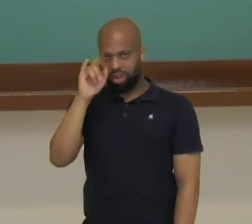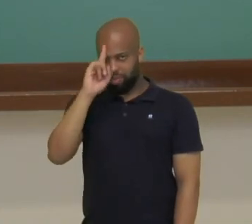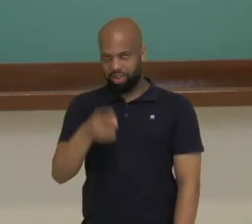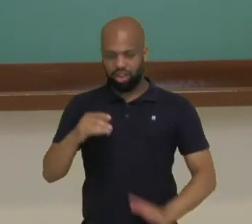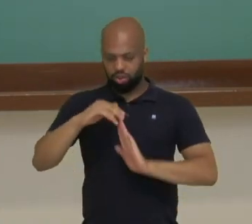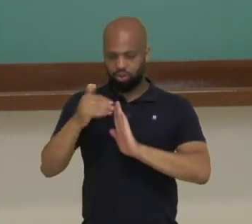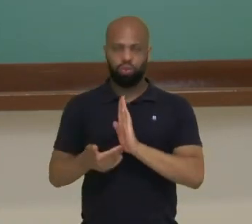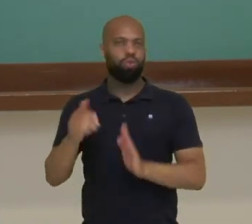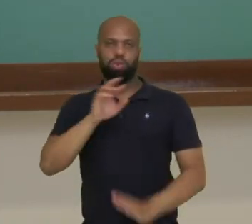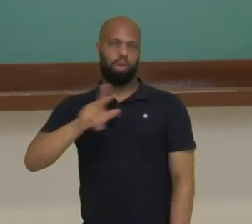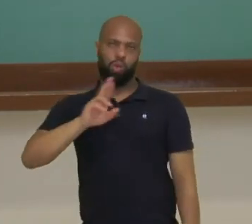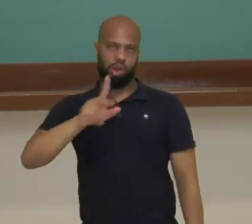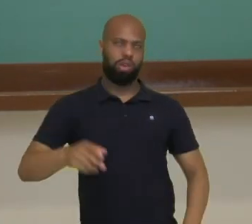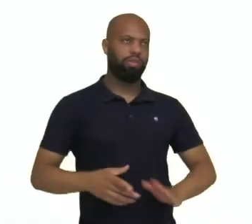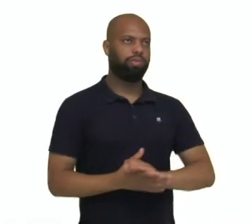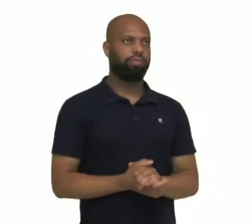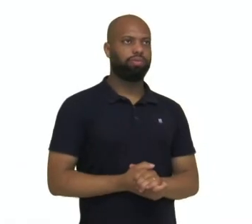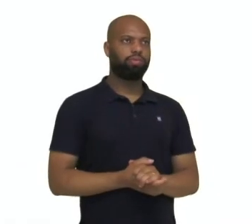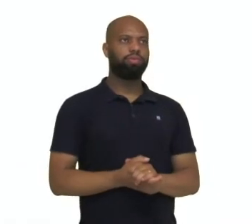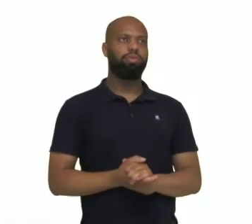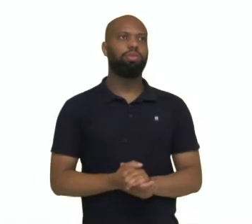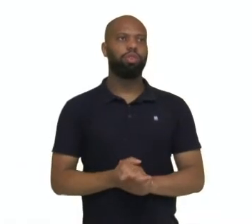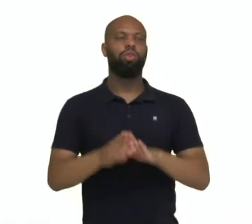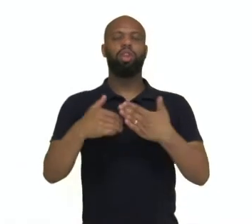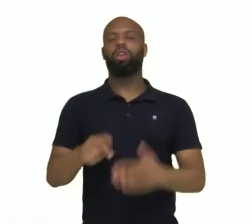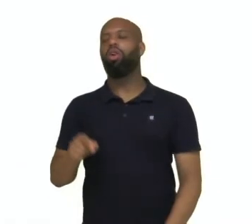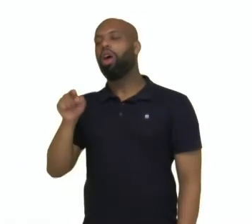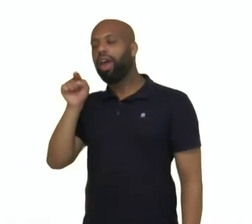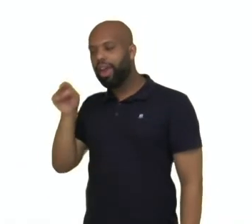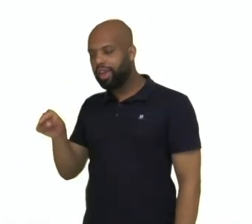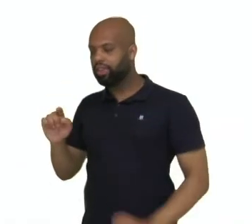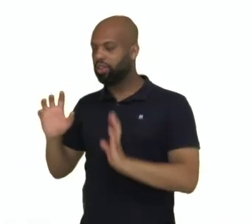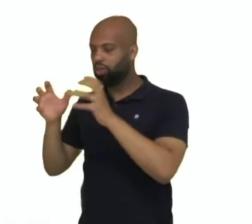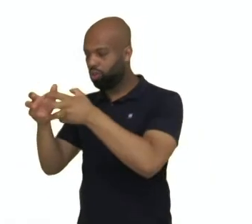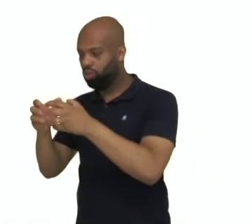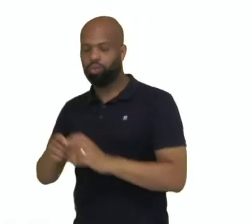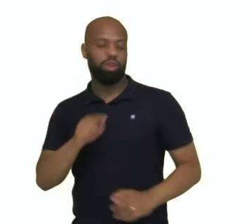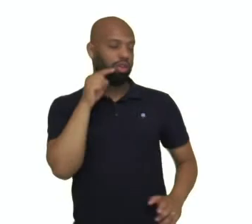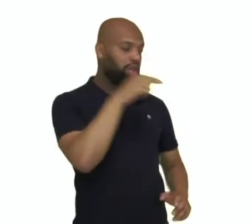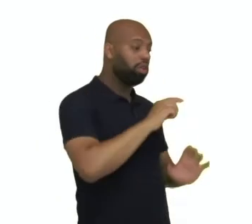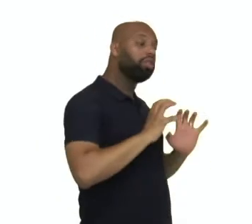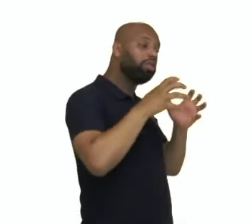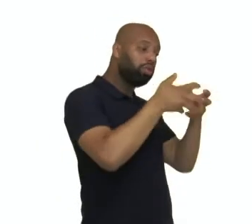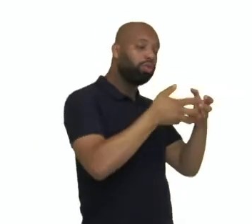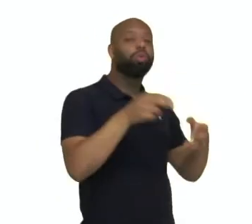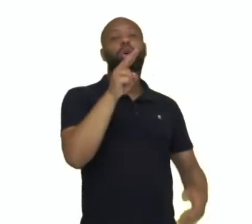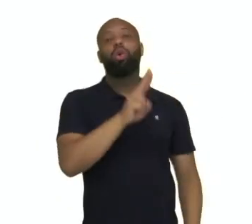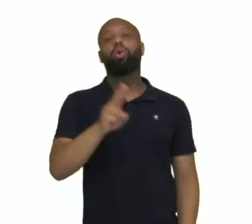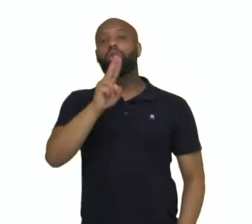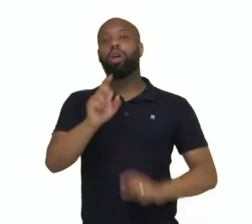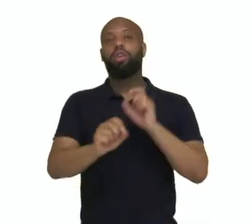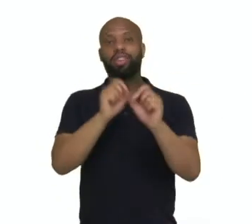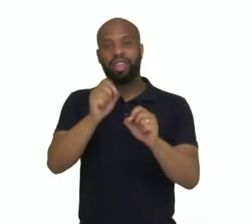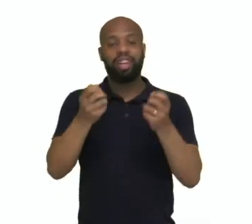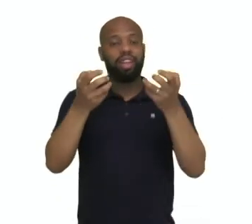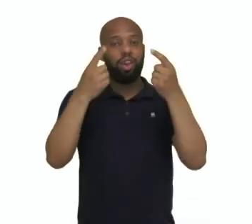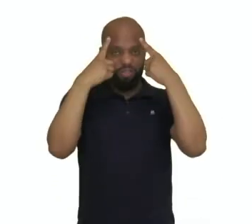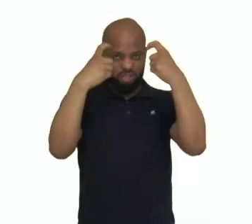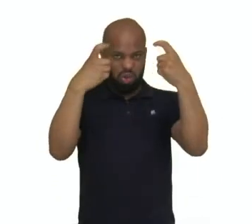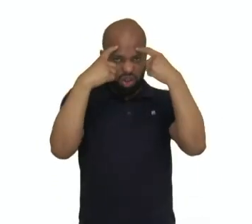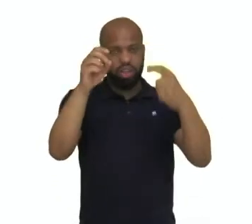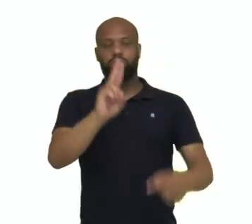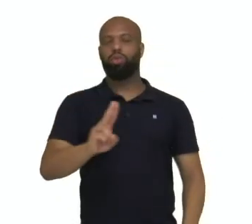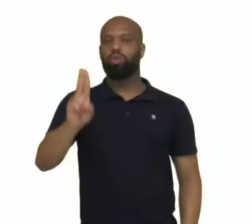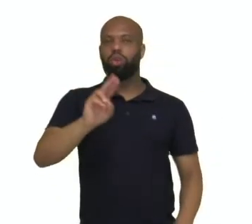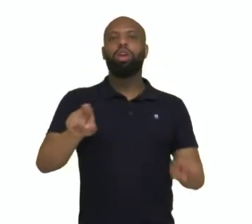Pedro II. Olha só, tanto liberais quanto os conservadores, eles adotavam a violência e a